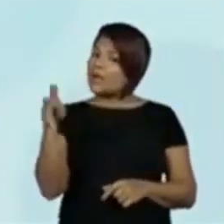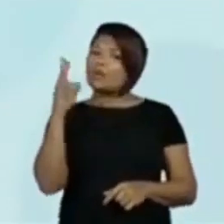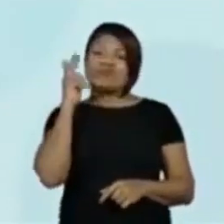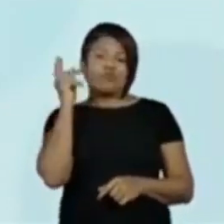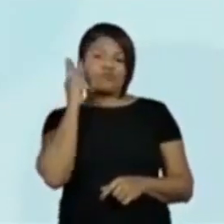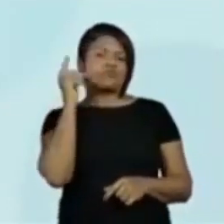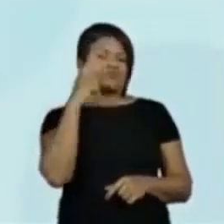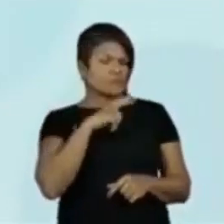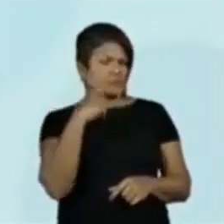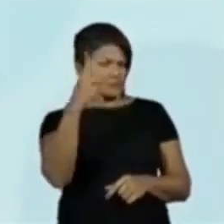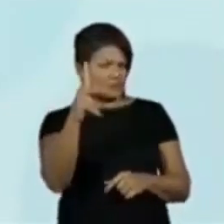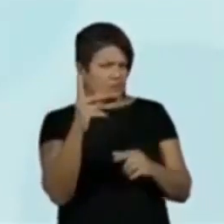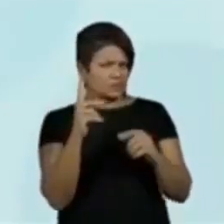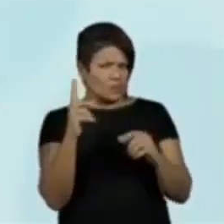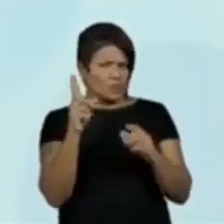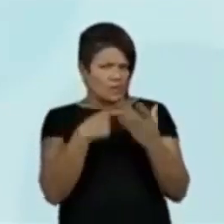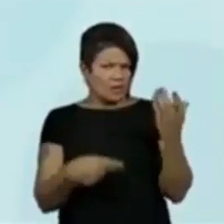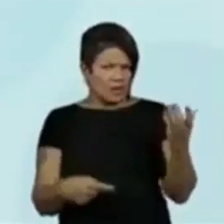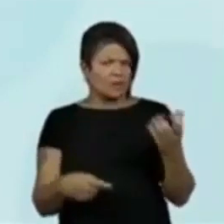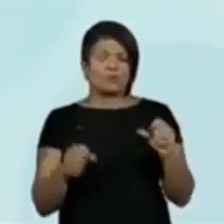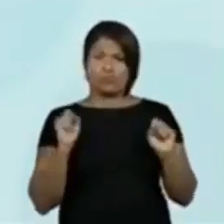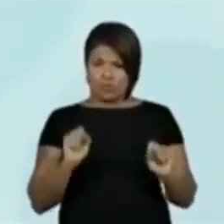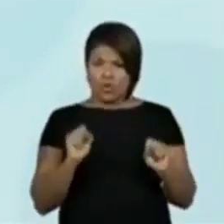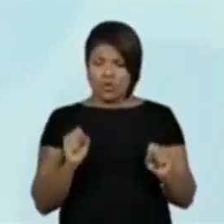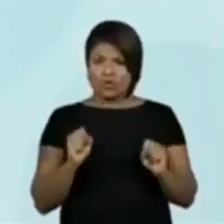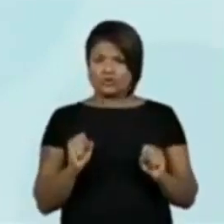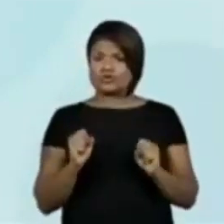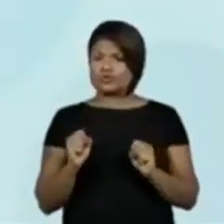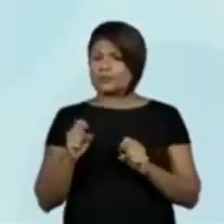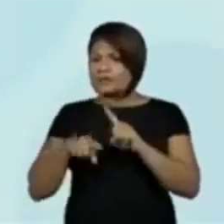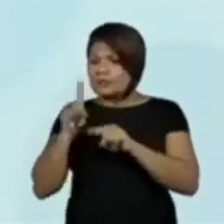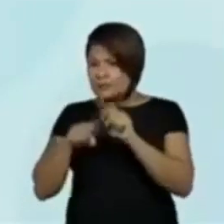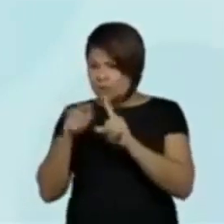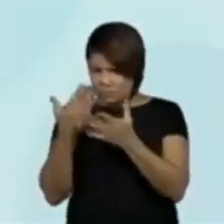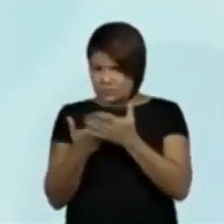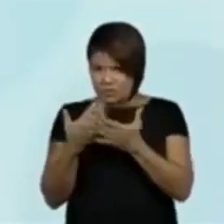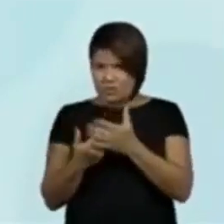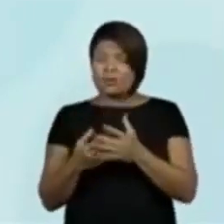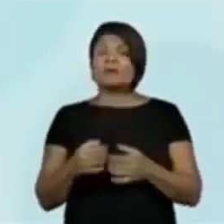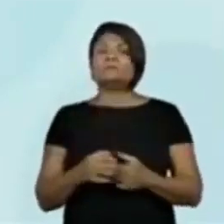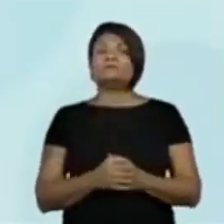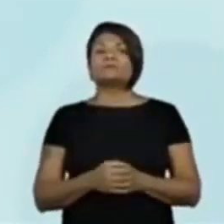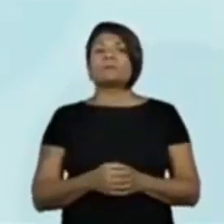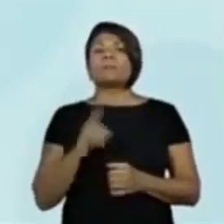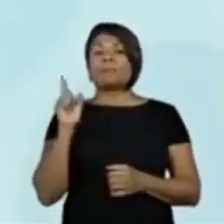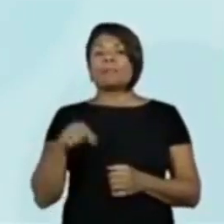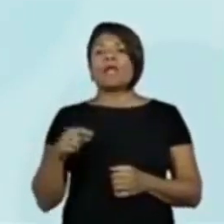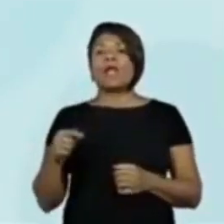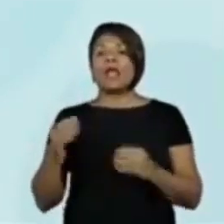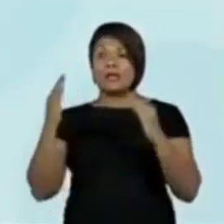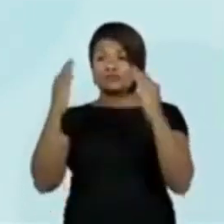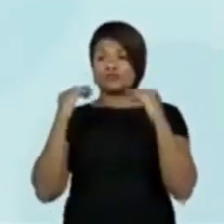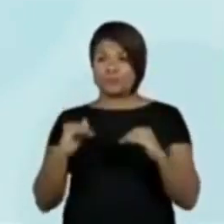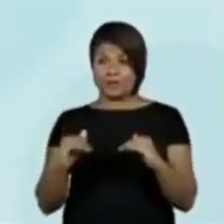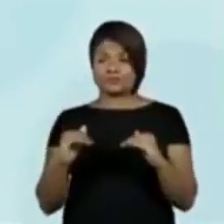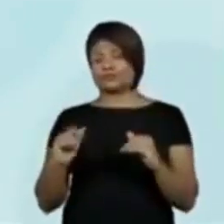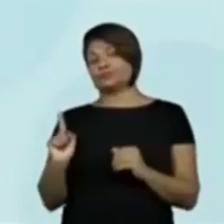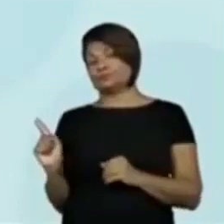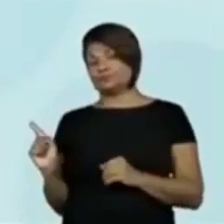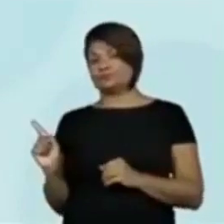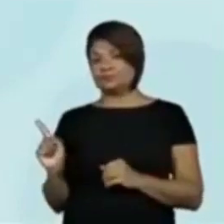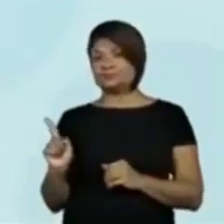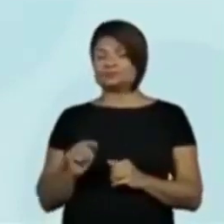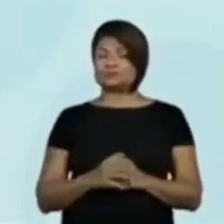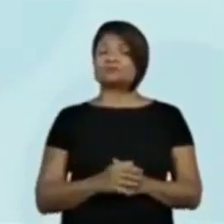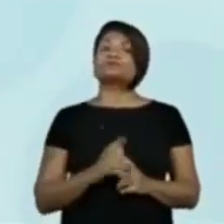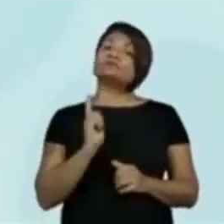no seu caderno e que você pode explorar no material do EMAI é esse daqui, aonde, por exemplo, você vai,